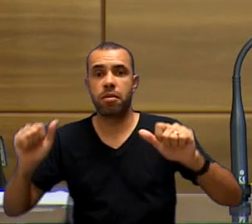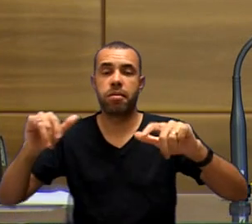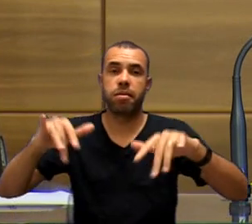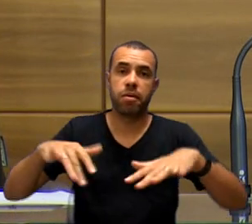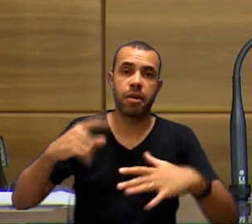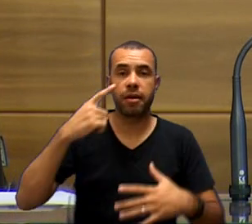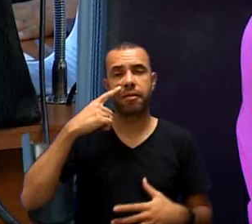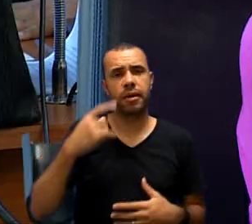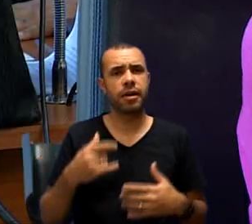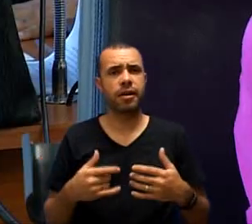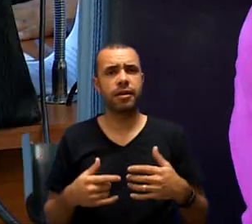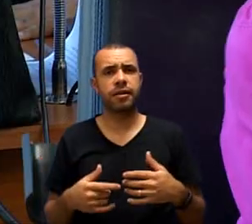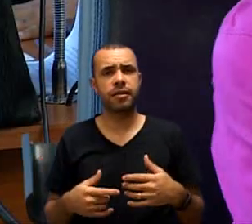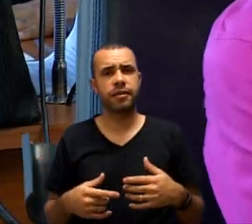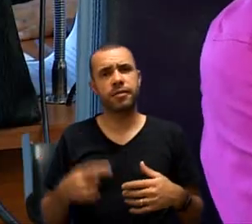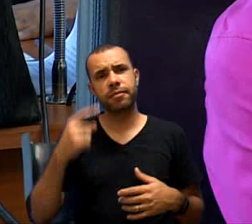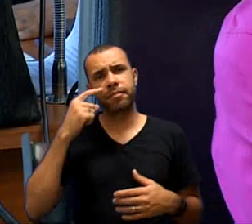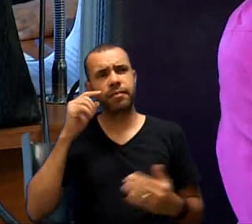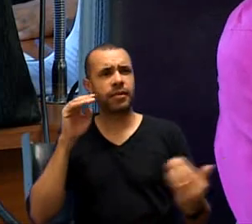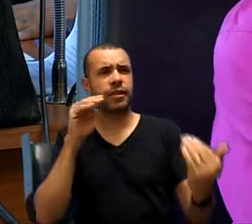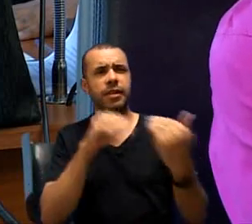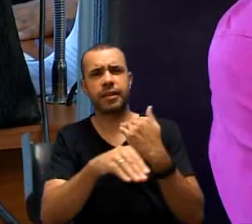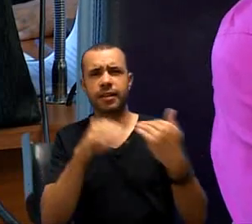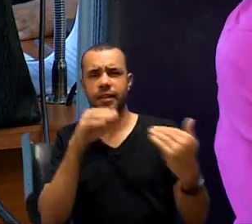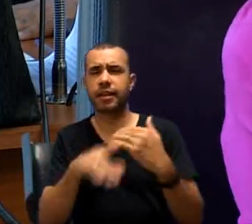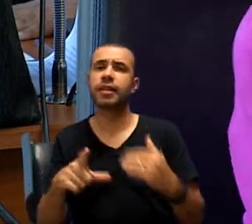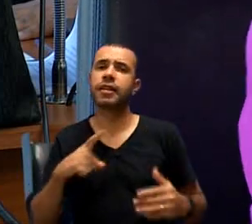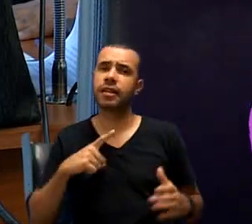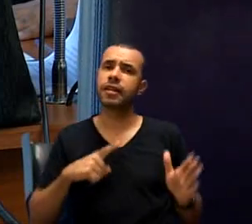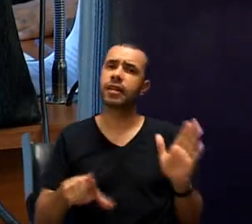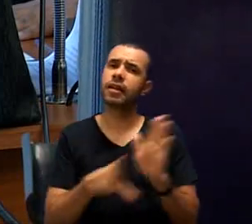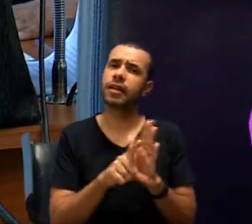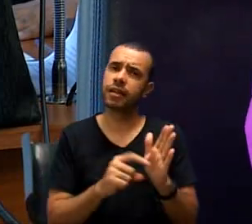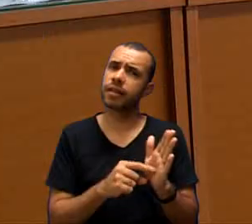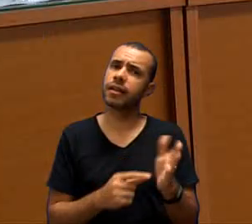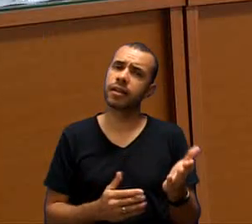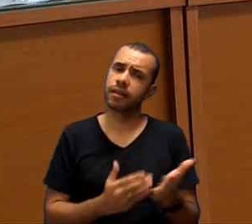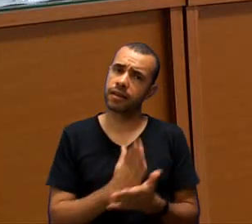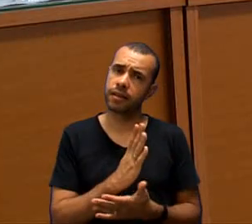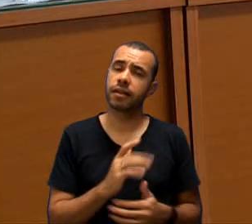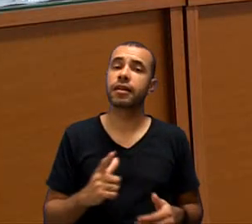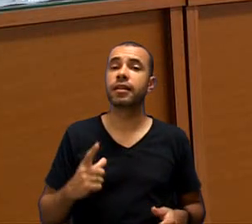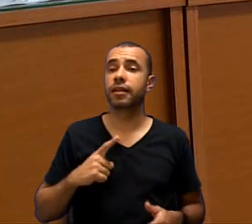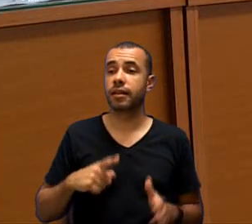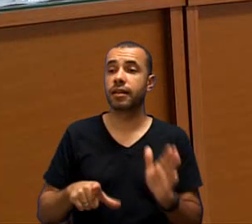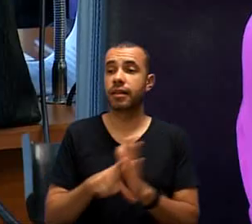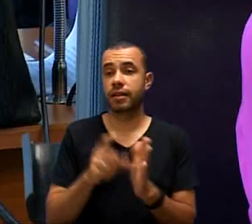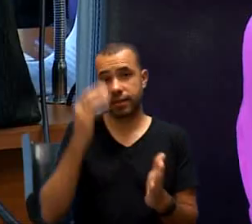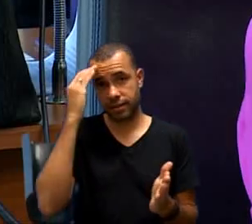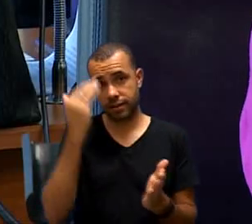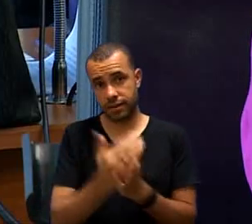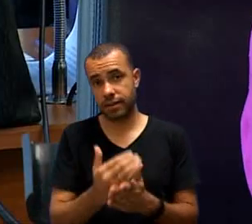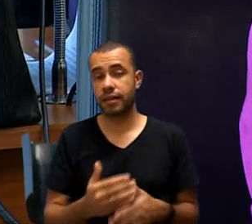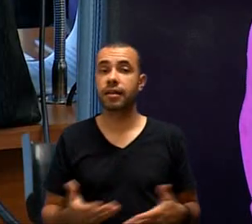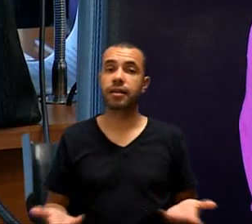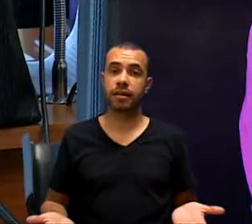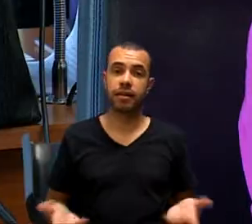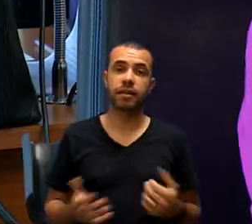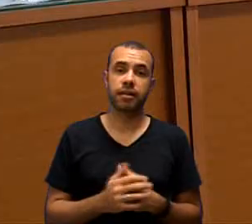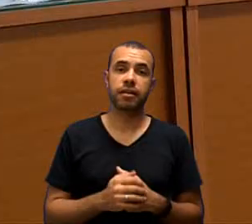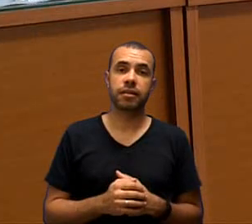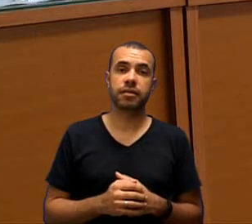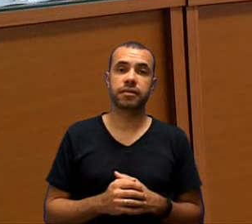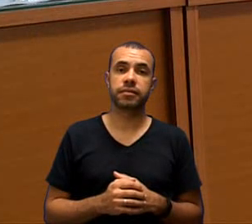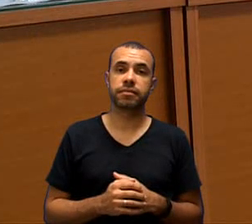subterrânea? Novas avenidas têm lei aprovada nessa casa. Serão cumpridas as leis. Não esqueci. Não há